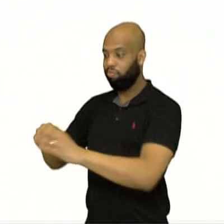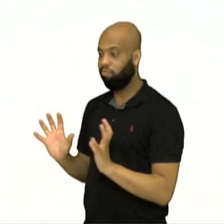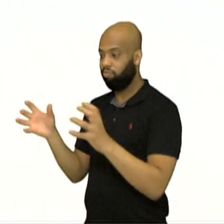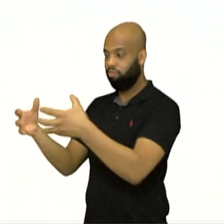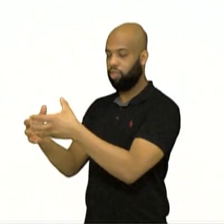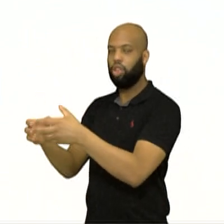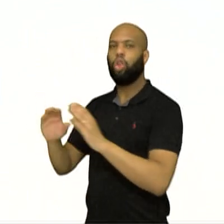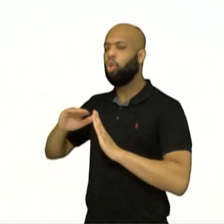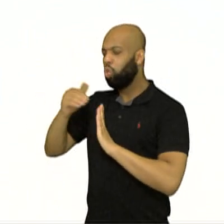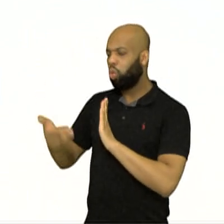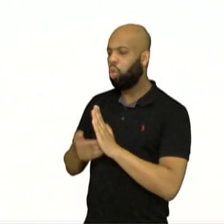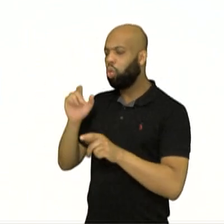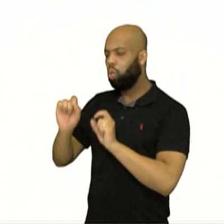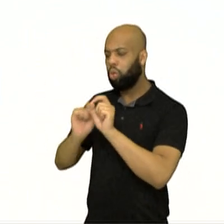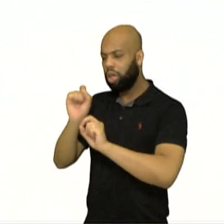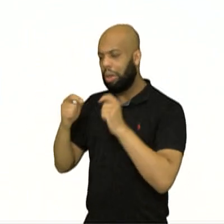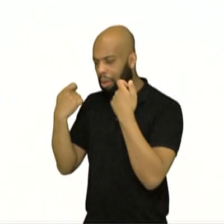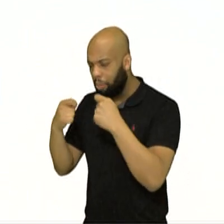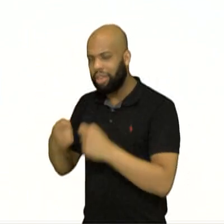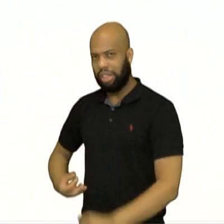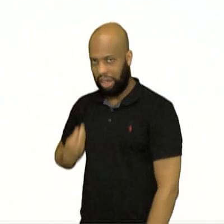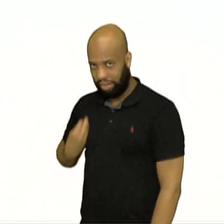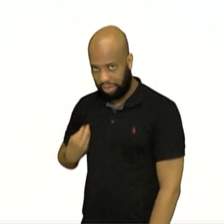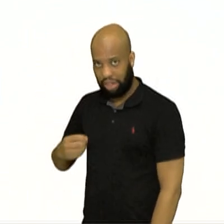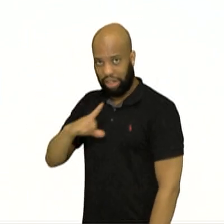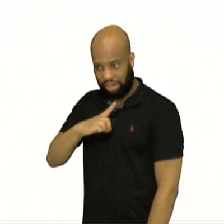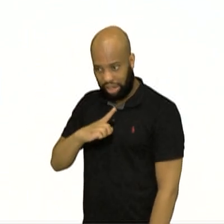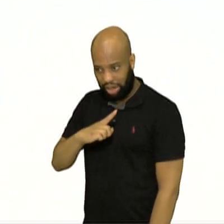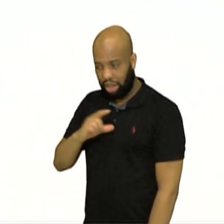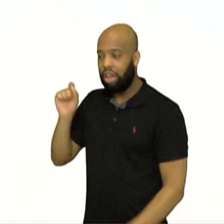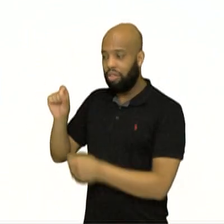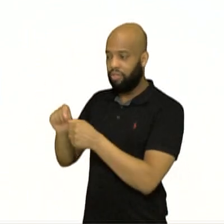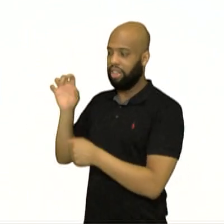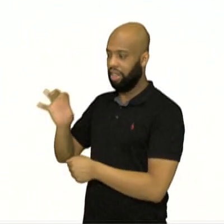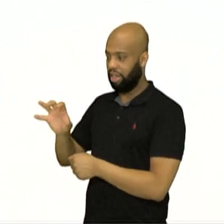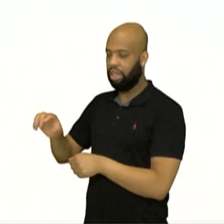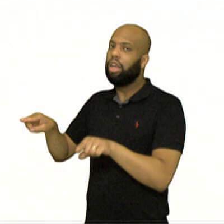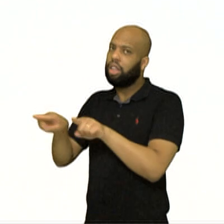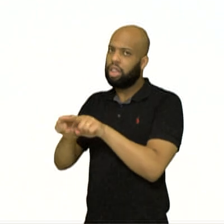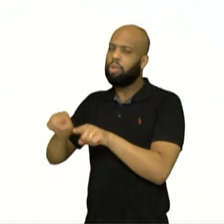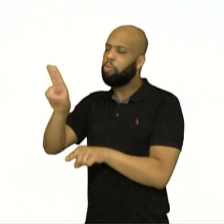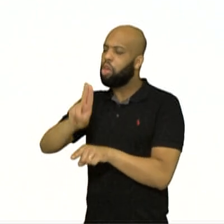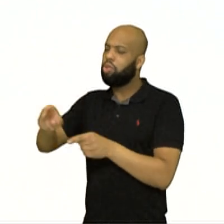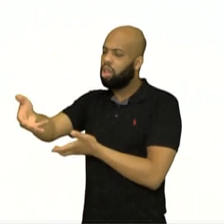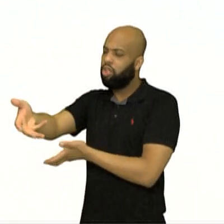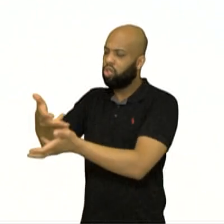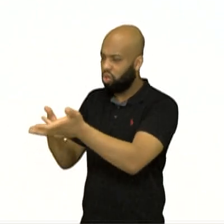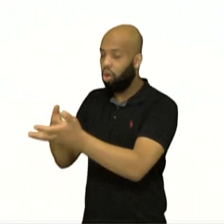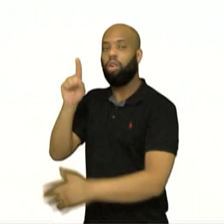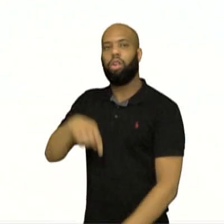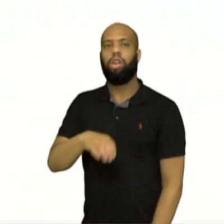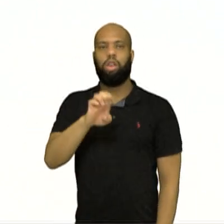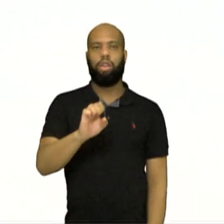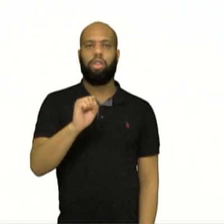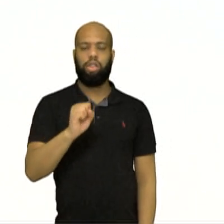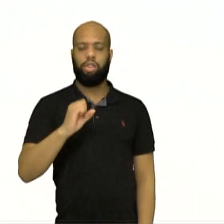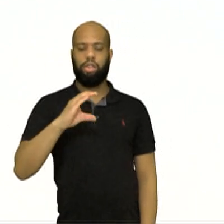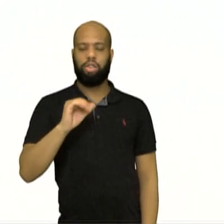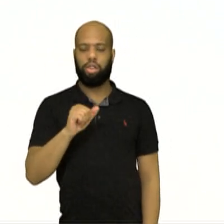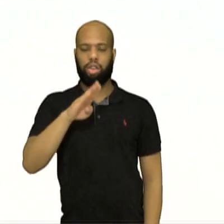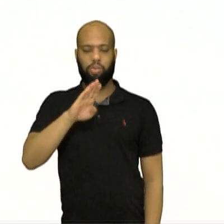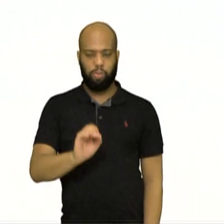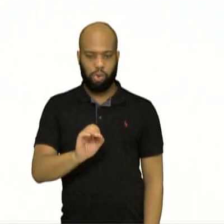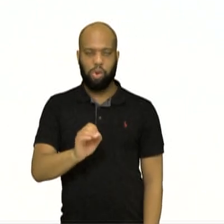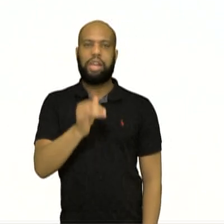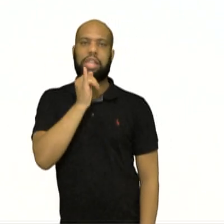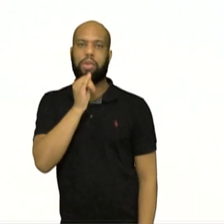que era necessário para se manter e muitas vezes se utilizava do escambo, então da troca de produtos. Eu tenho um produto, você tem